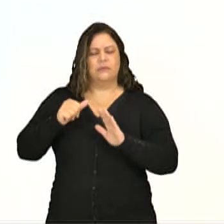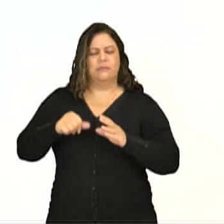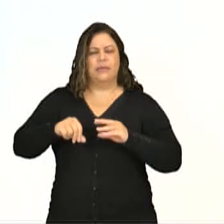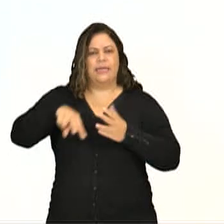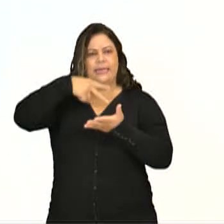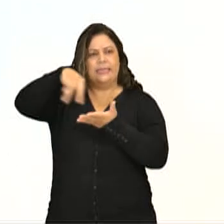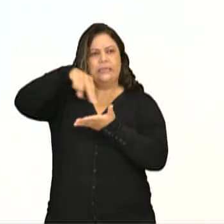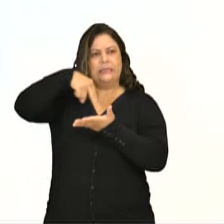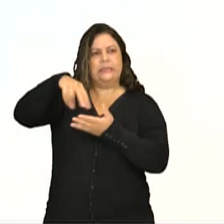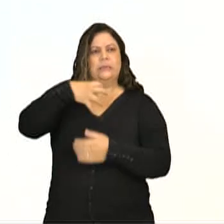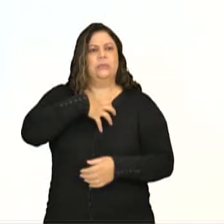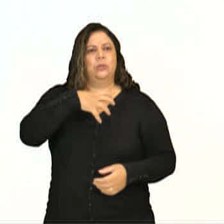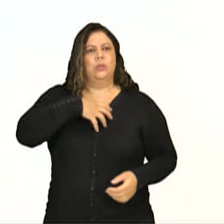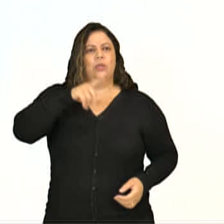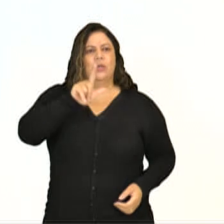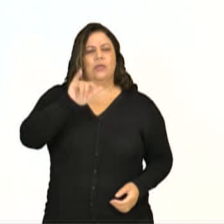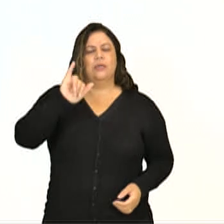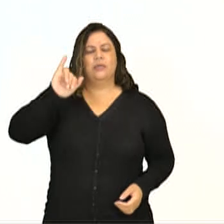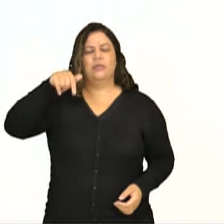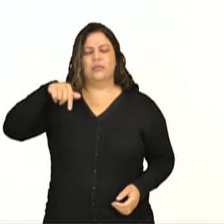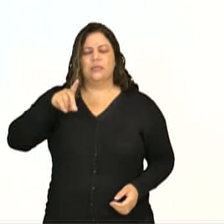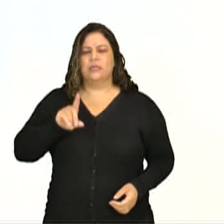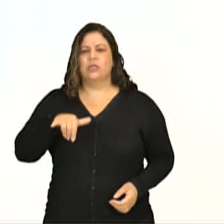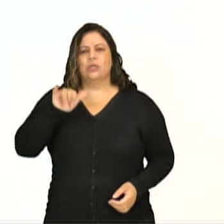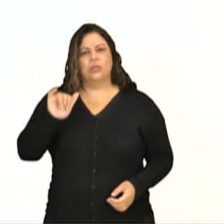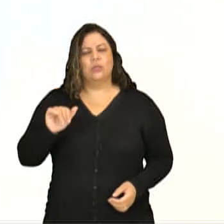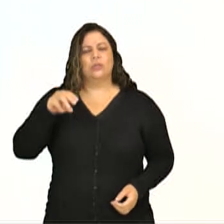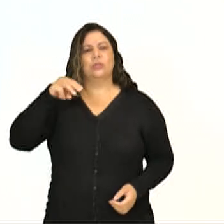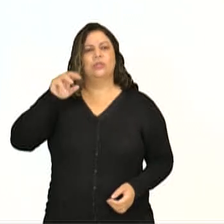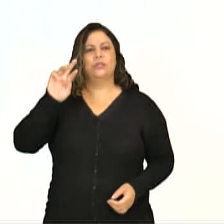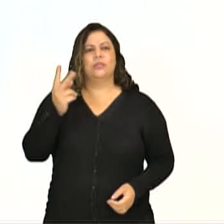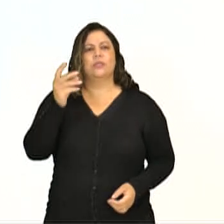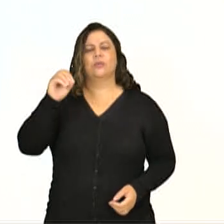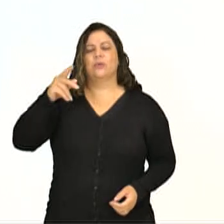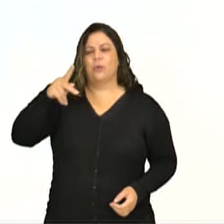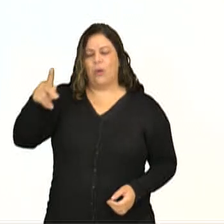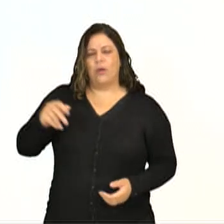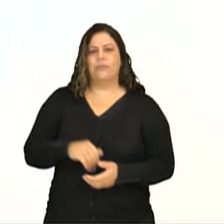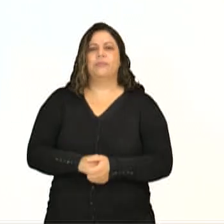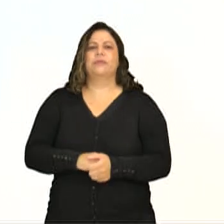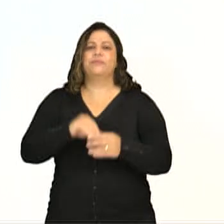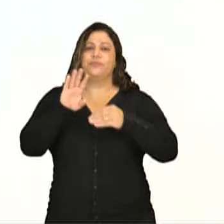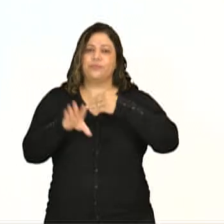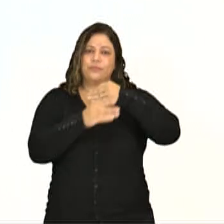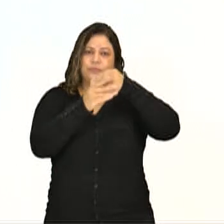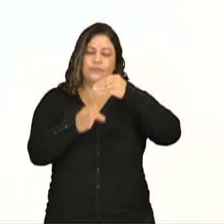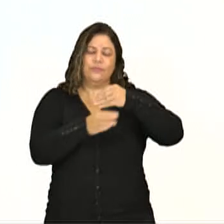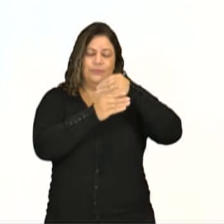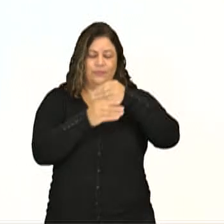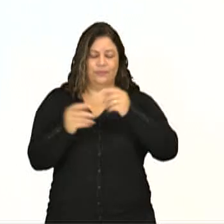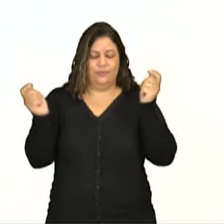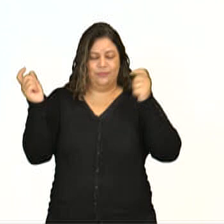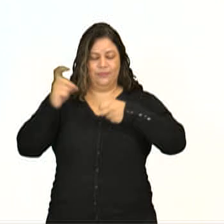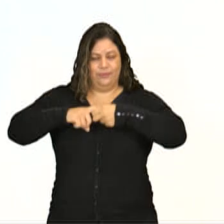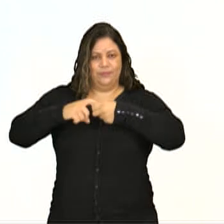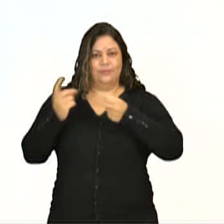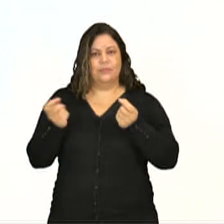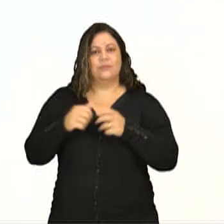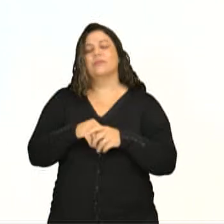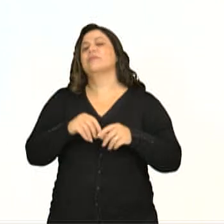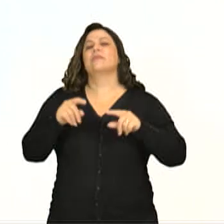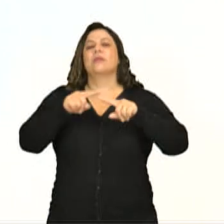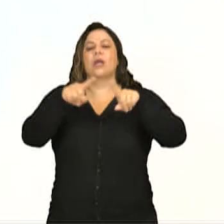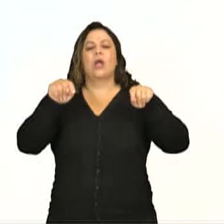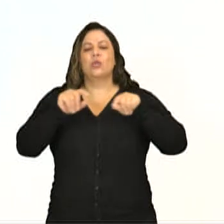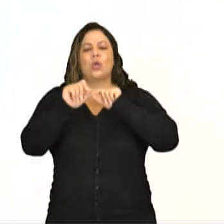uma característica marcante em uma sociedade que vivia segregação racial. O clube, que era o berço desse estilo musical. O